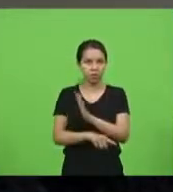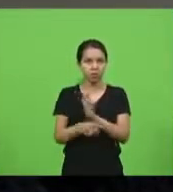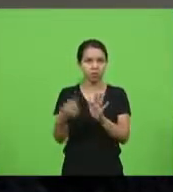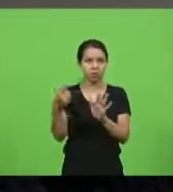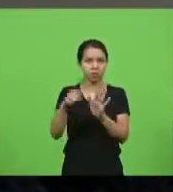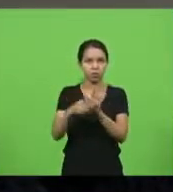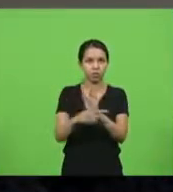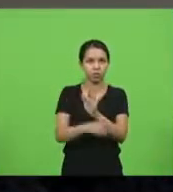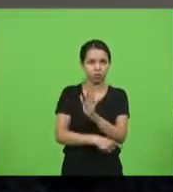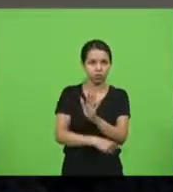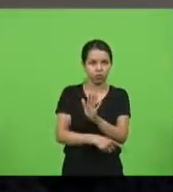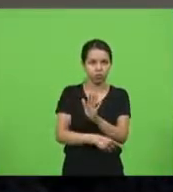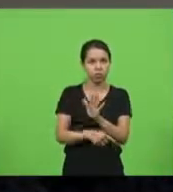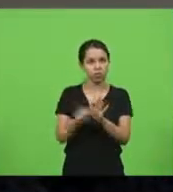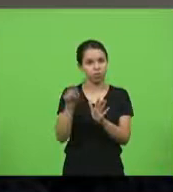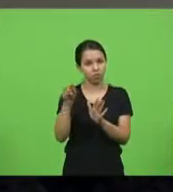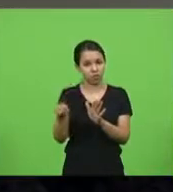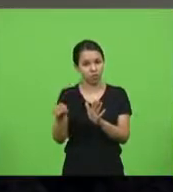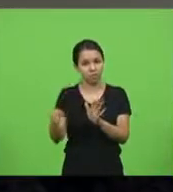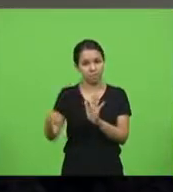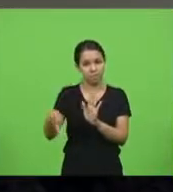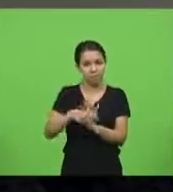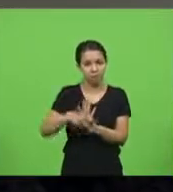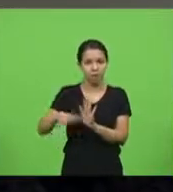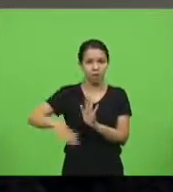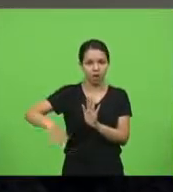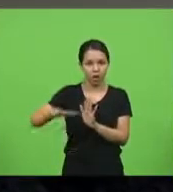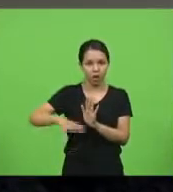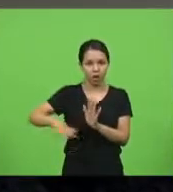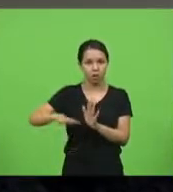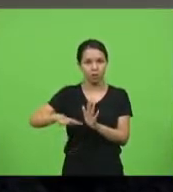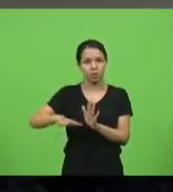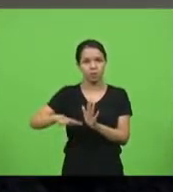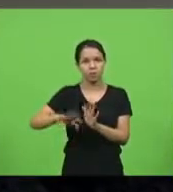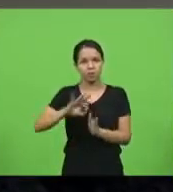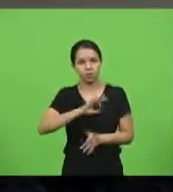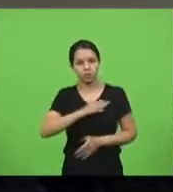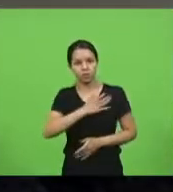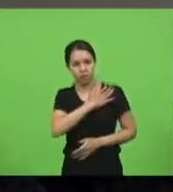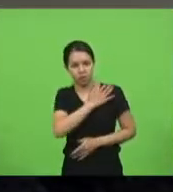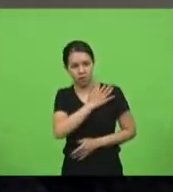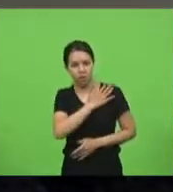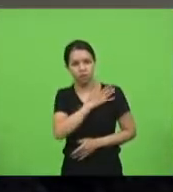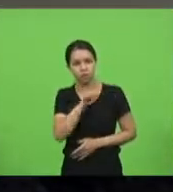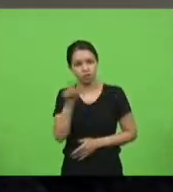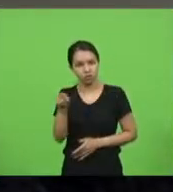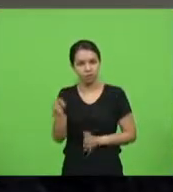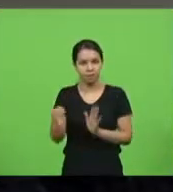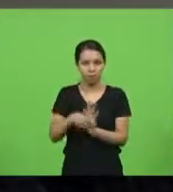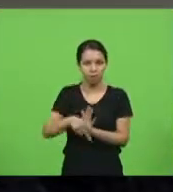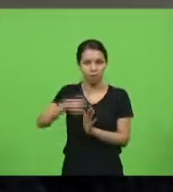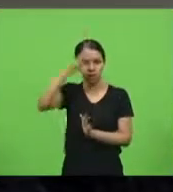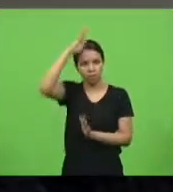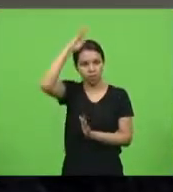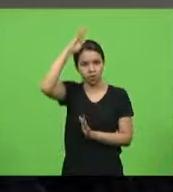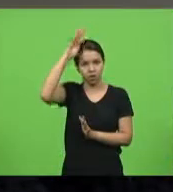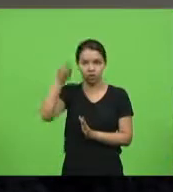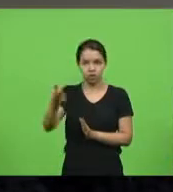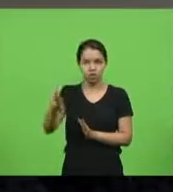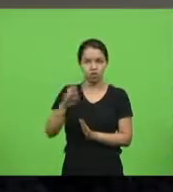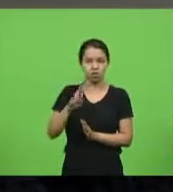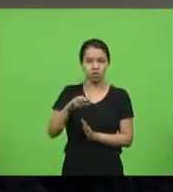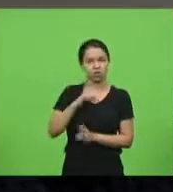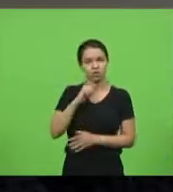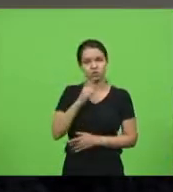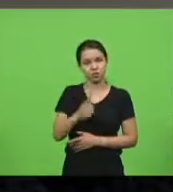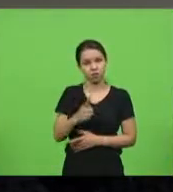Vossa Excelência, por não ser da Polícia Militar e sim ser do Bombeiro, não vai ter condições de responder. Para mim, fica prejudicado, presidente. Eu,